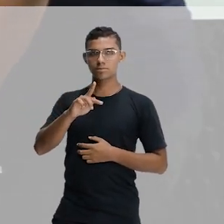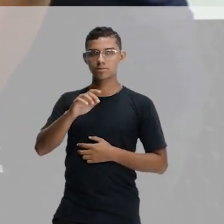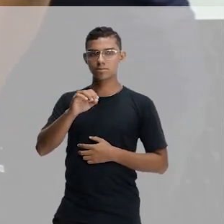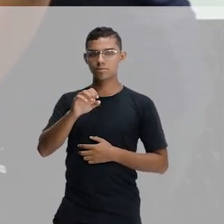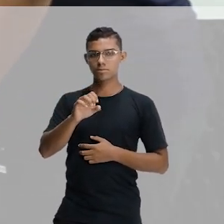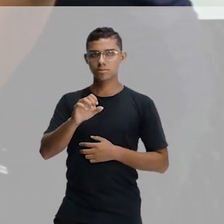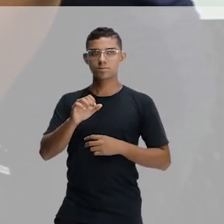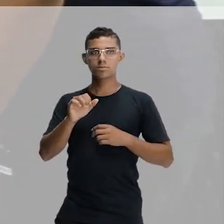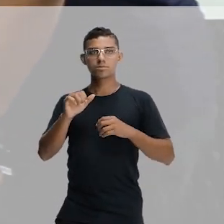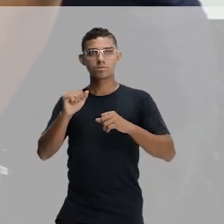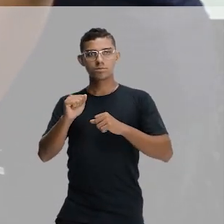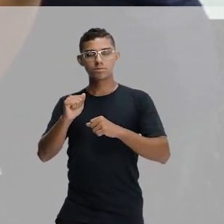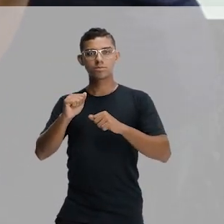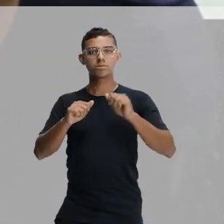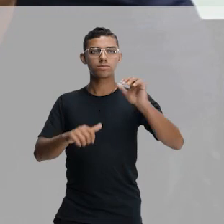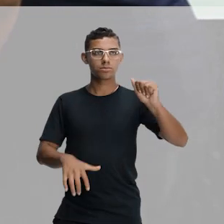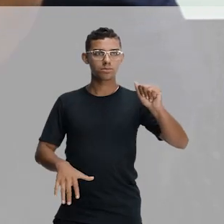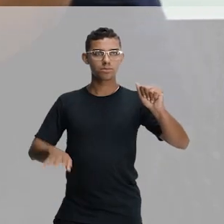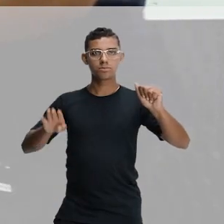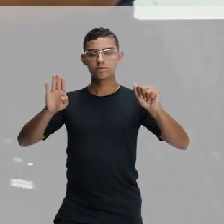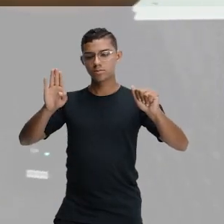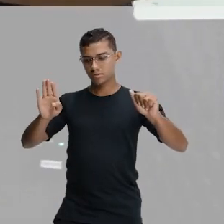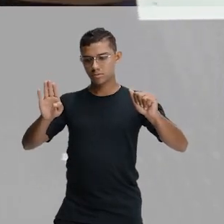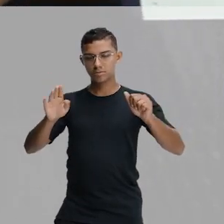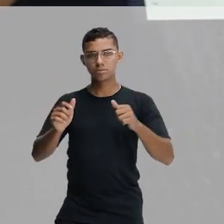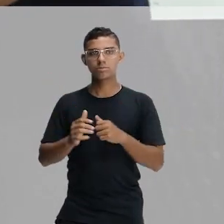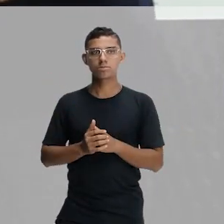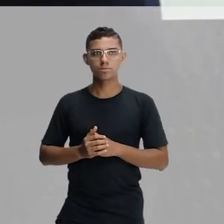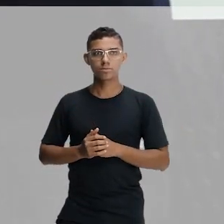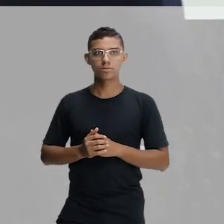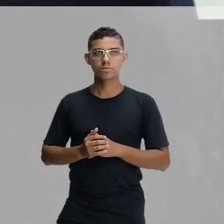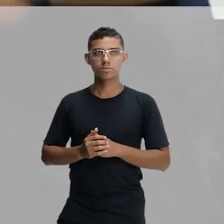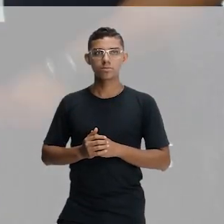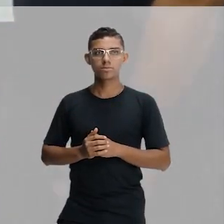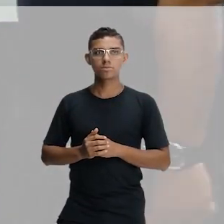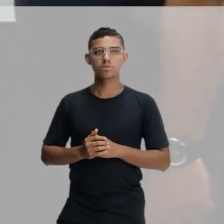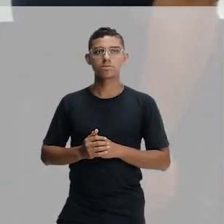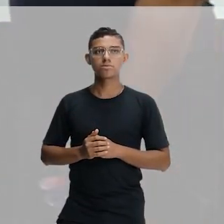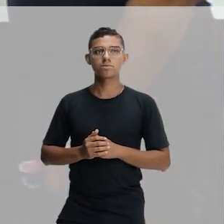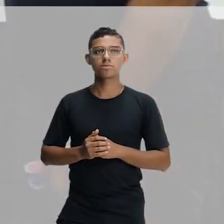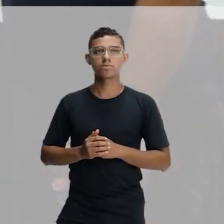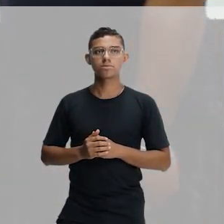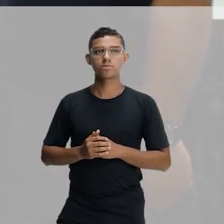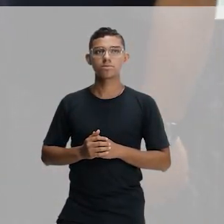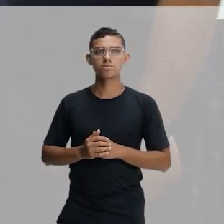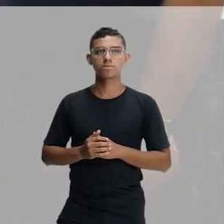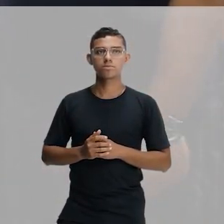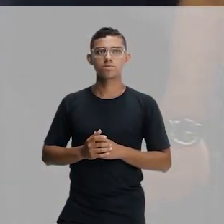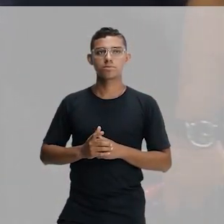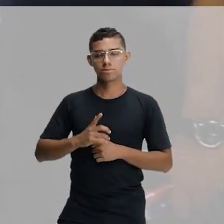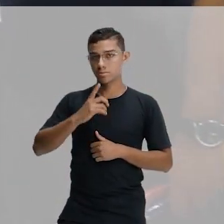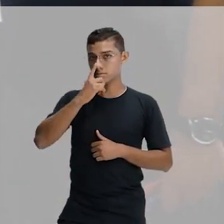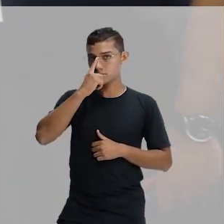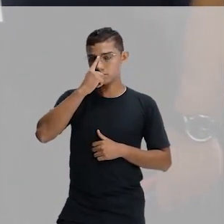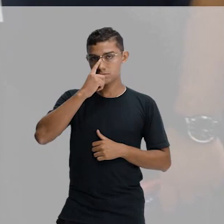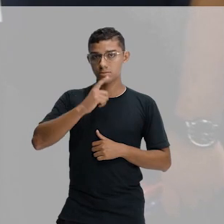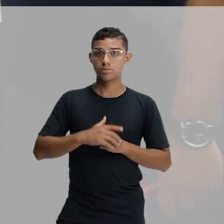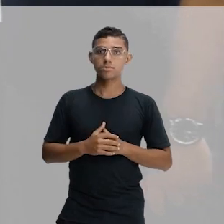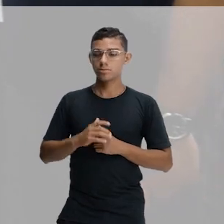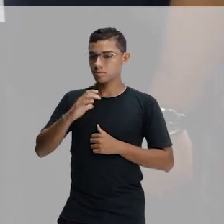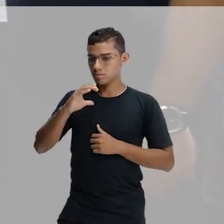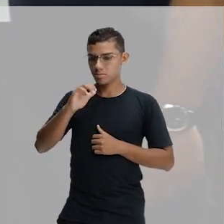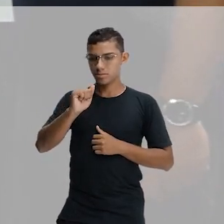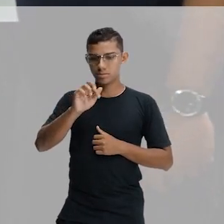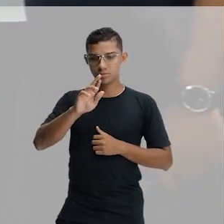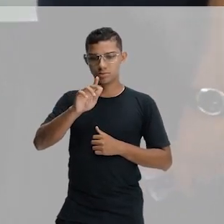corpo B. Quando separar, certo? Essas cargas elétricas